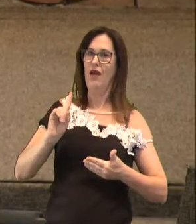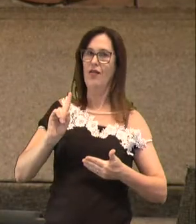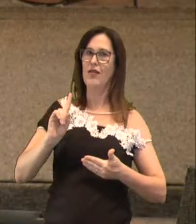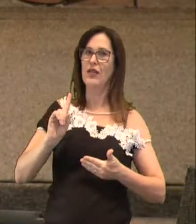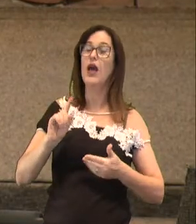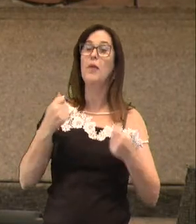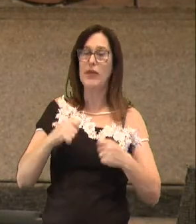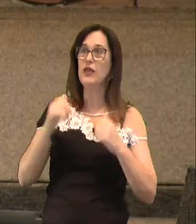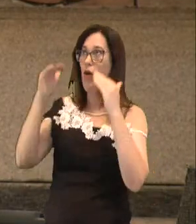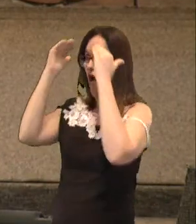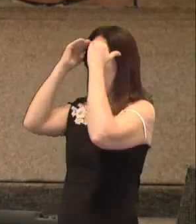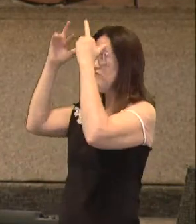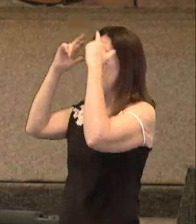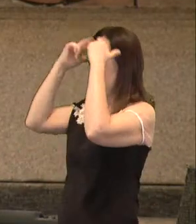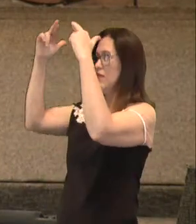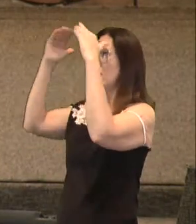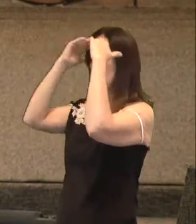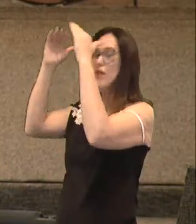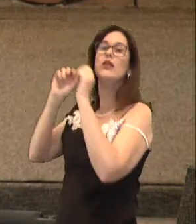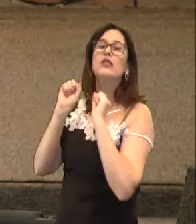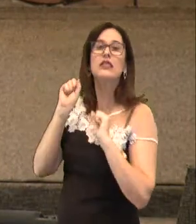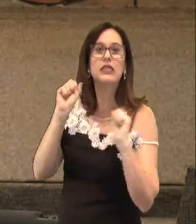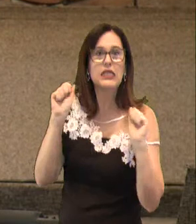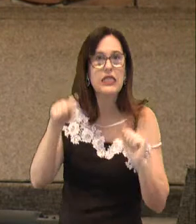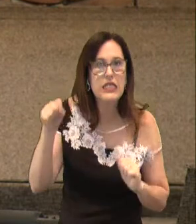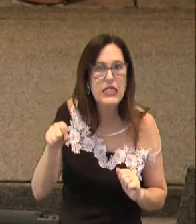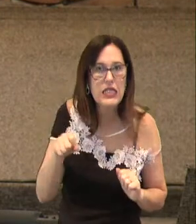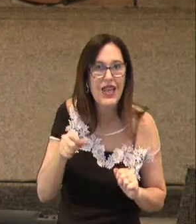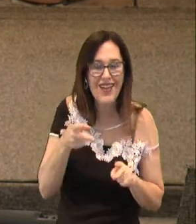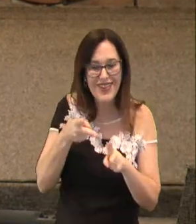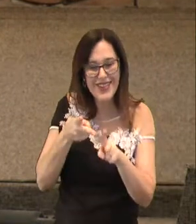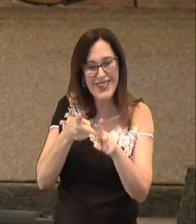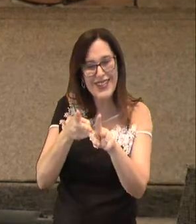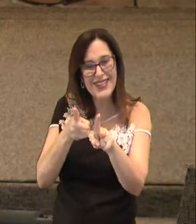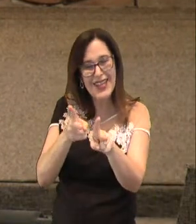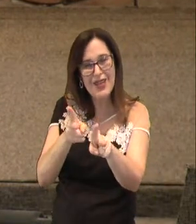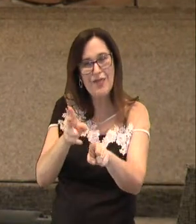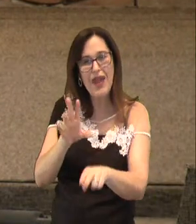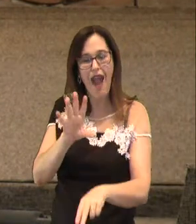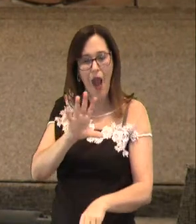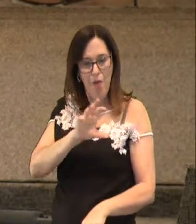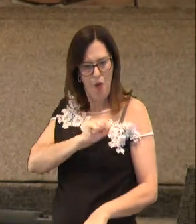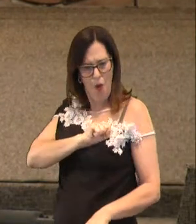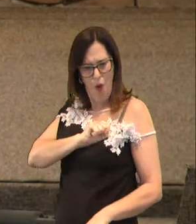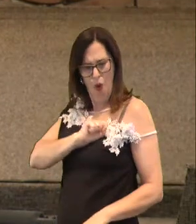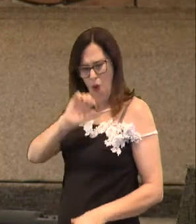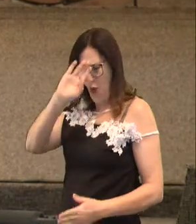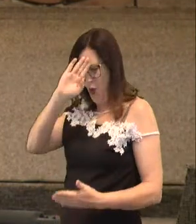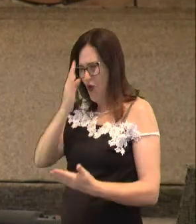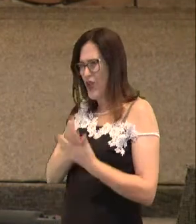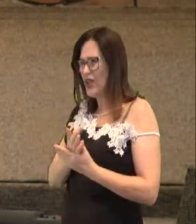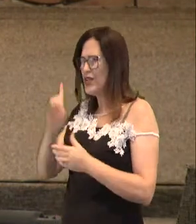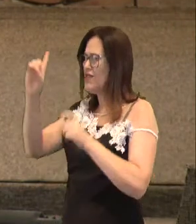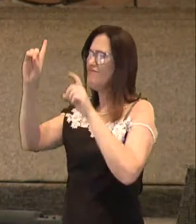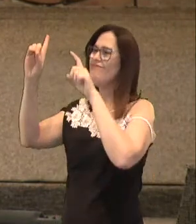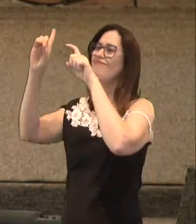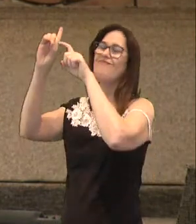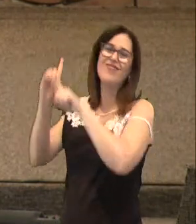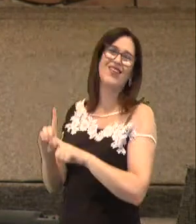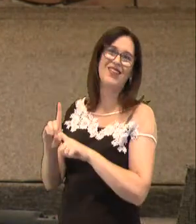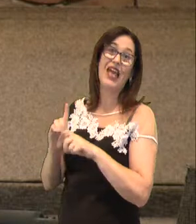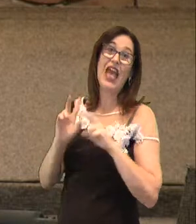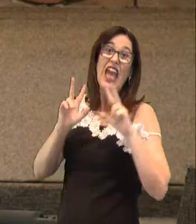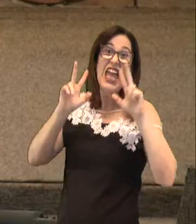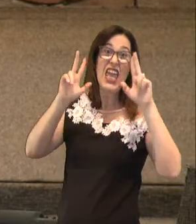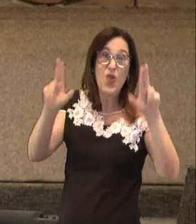e obediente, mas também precisa ser sempre amorosa, confiante e dependente, assim como